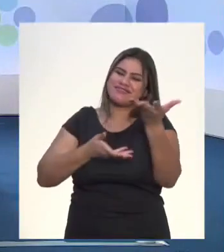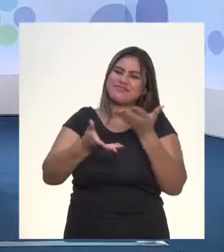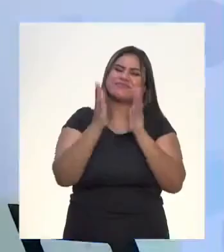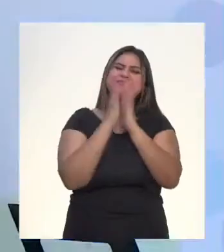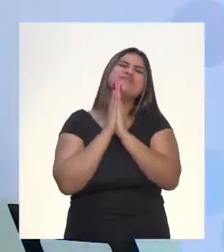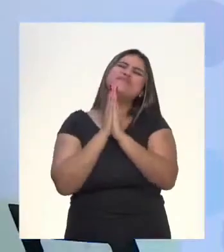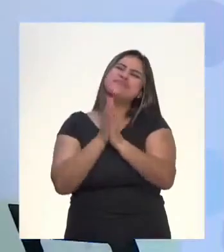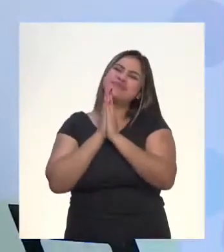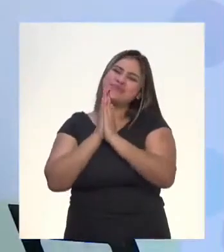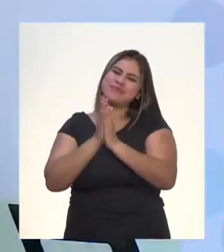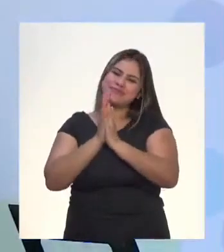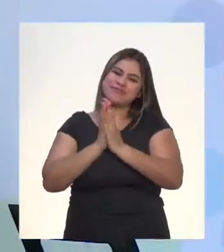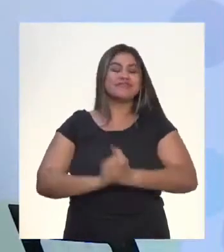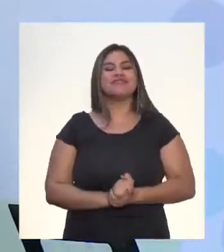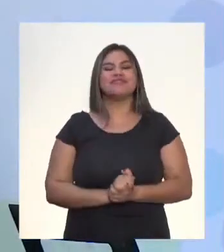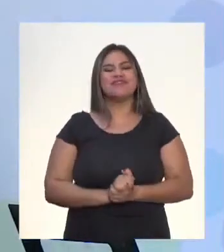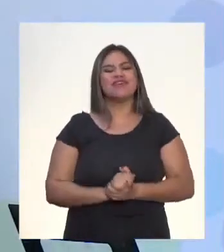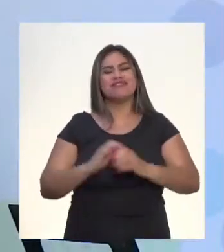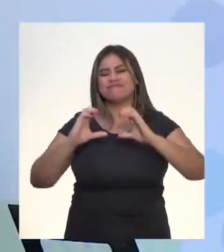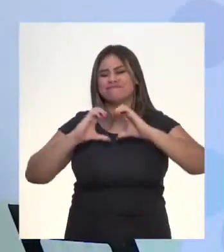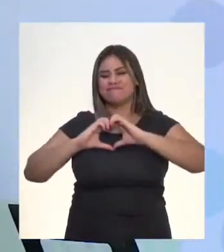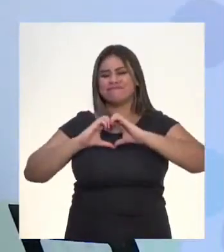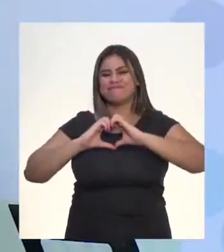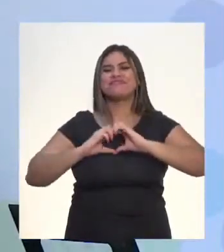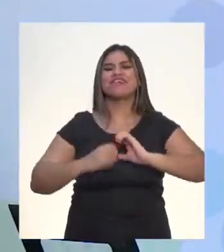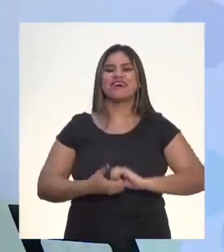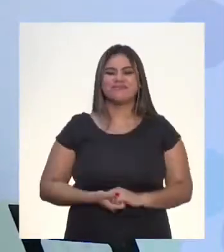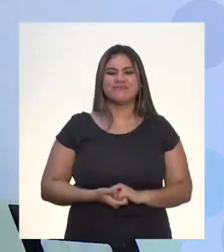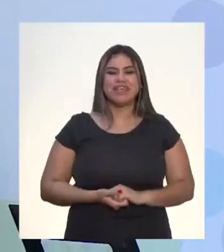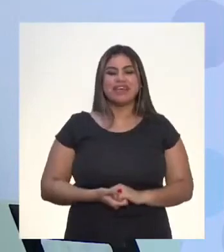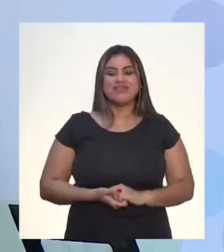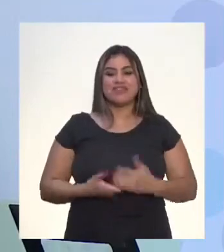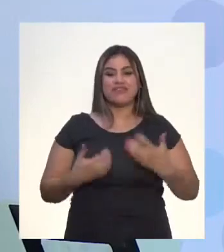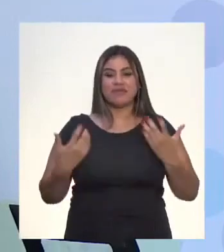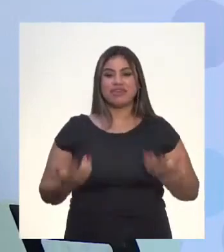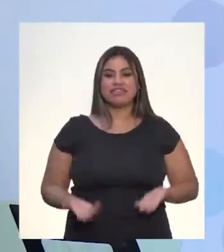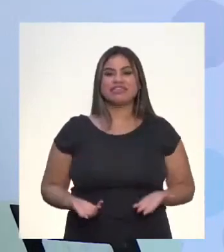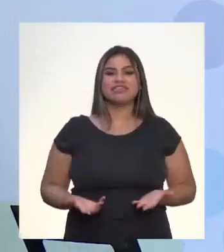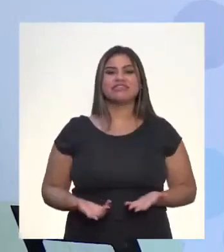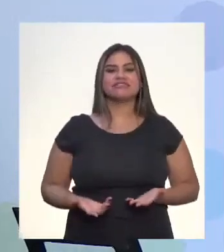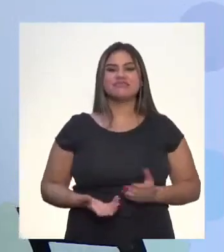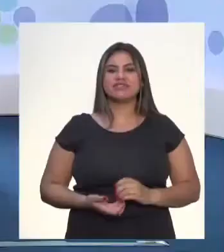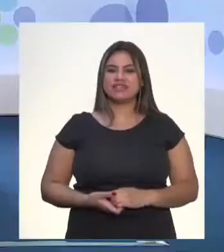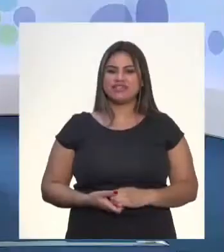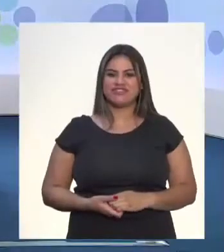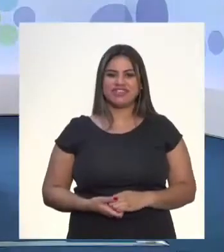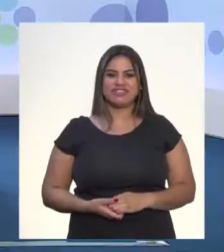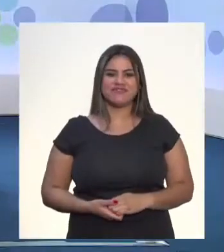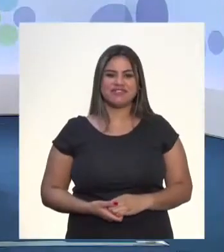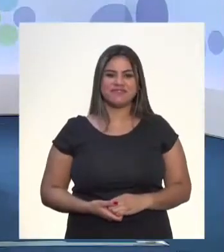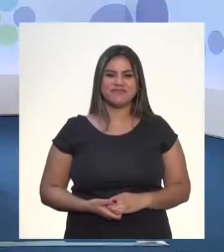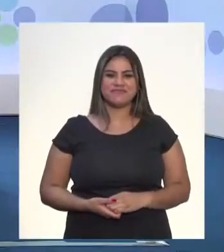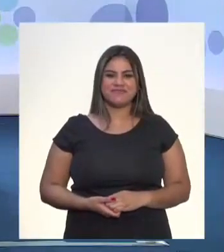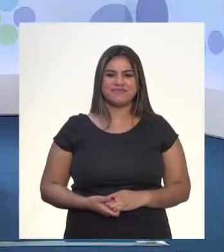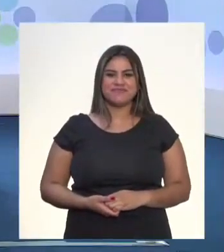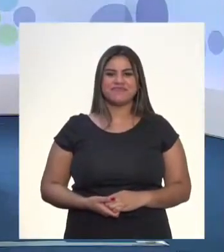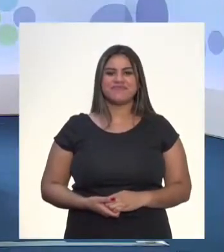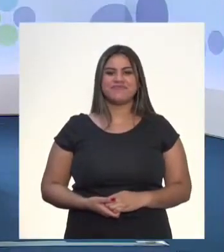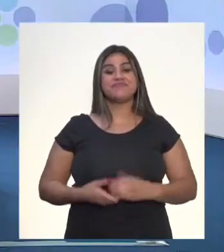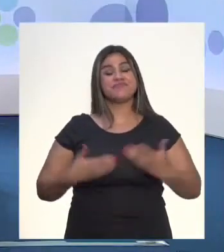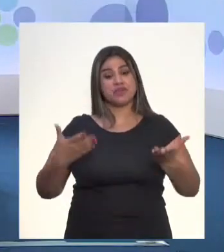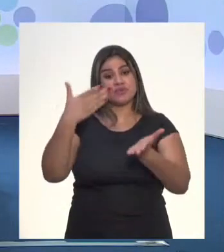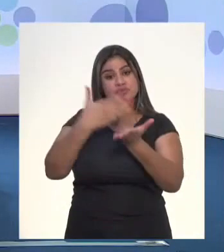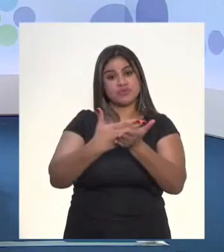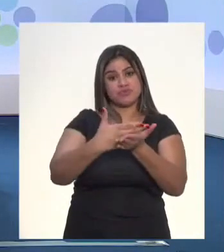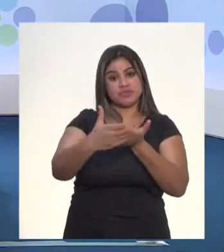Fabi? Exatamente, para deixar a aula mais linda. Essa aula aqui, ó, do coração, só a gente aqui. Então, para começar essa aula,